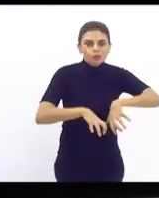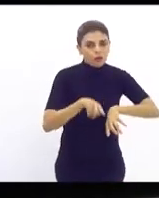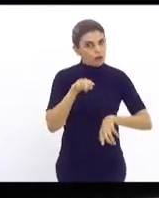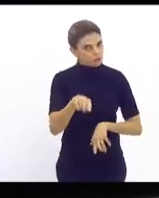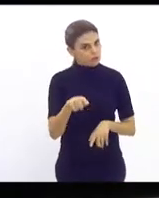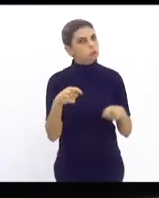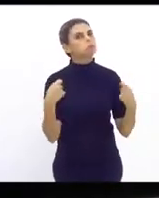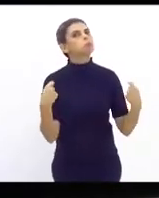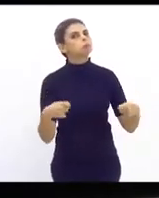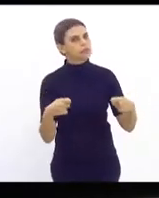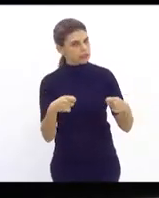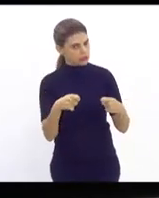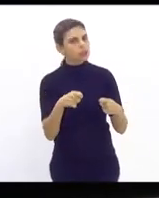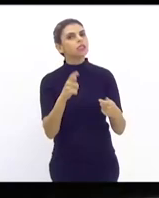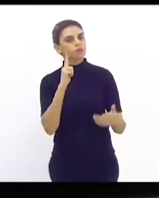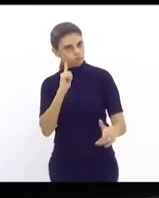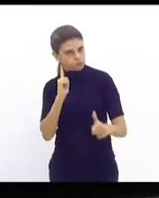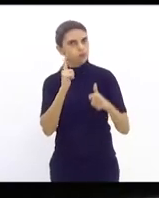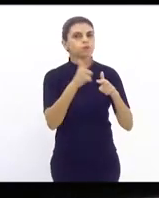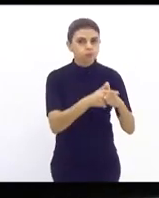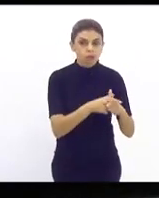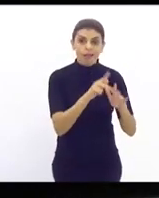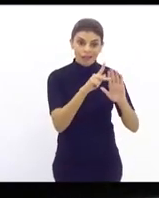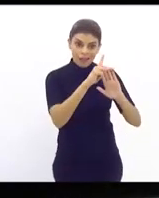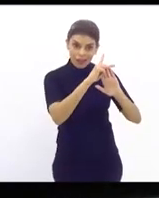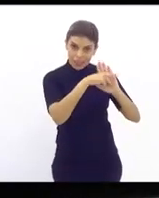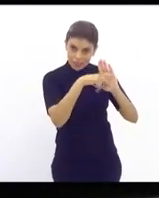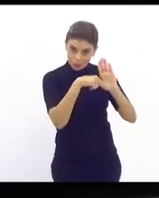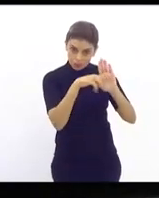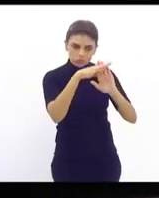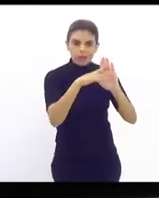deve ser. Então, esse projeto,